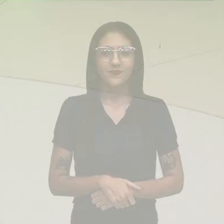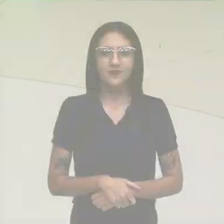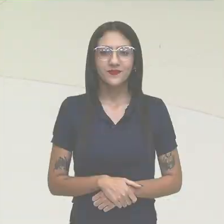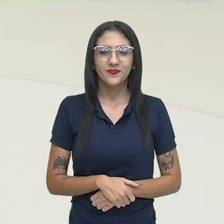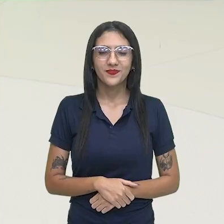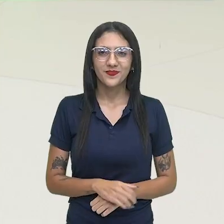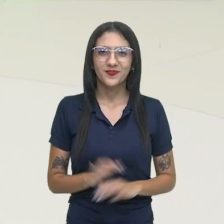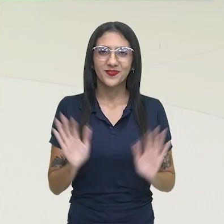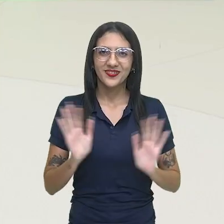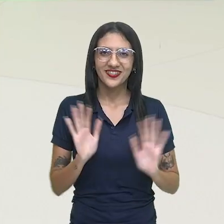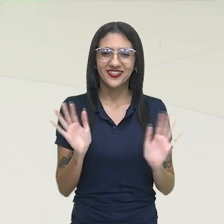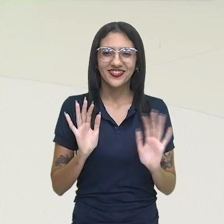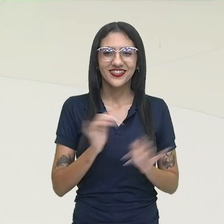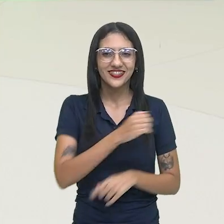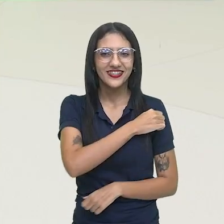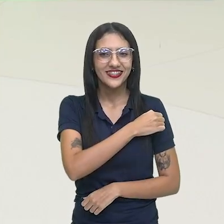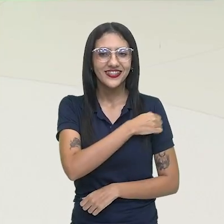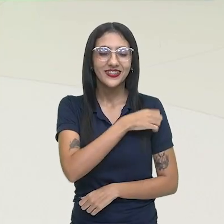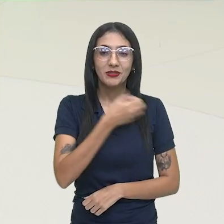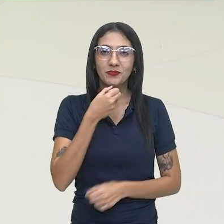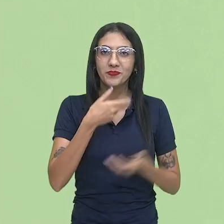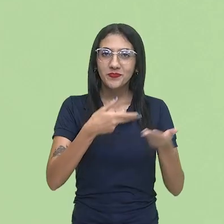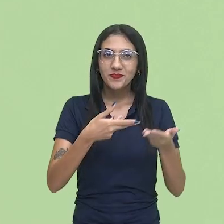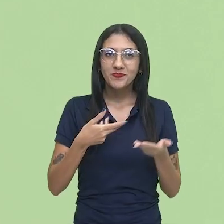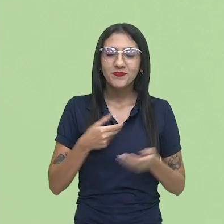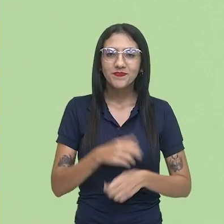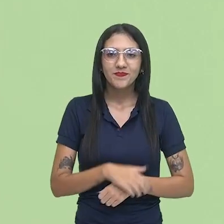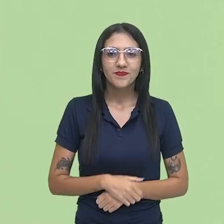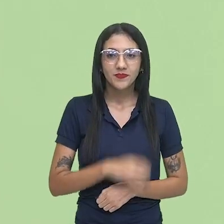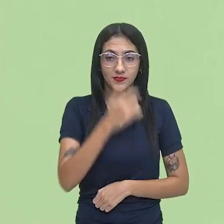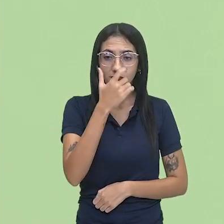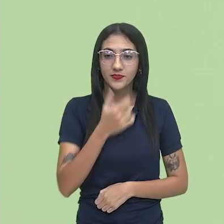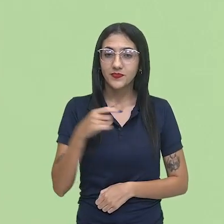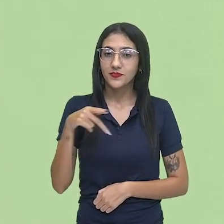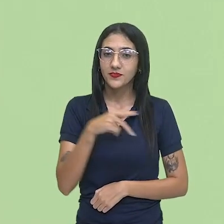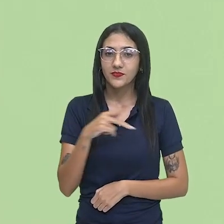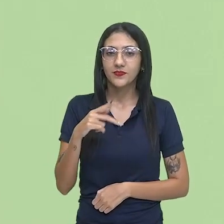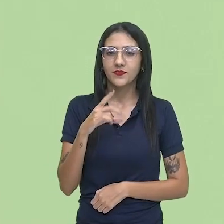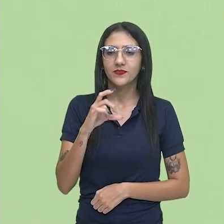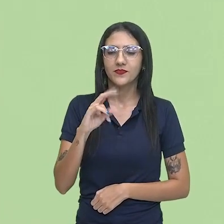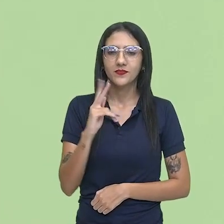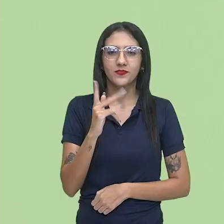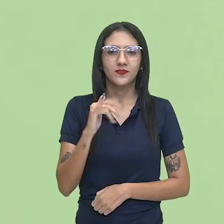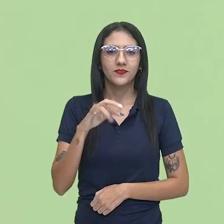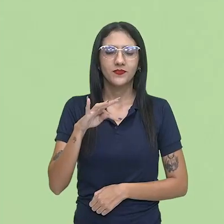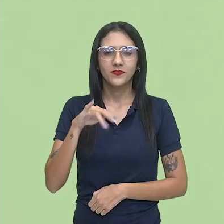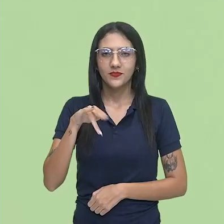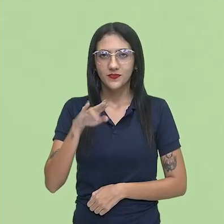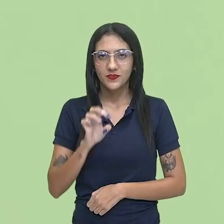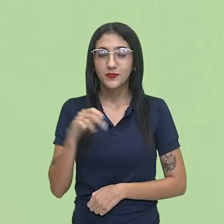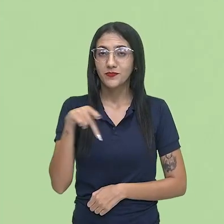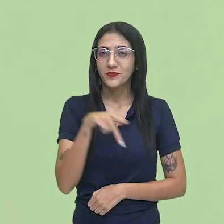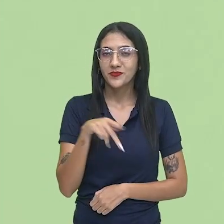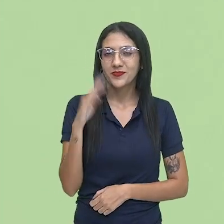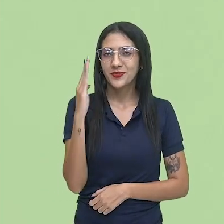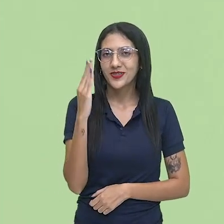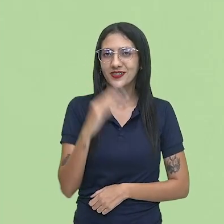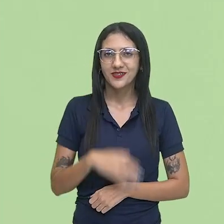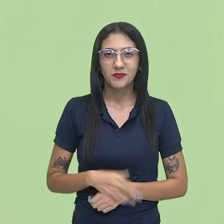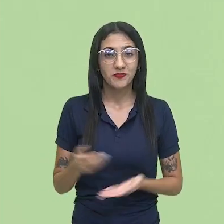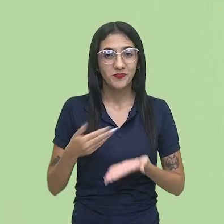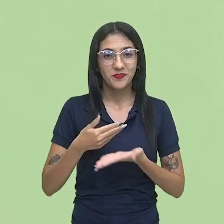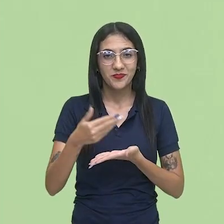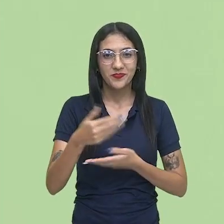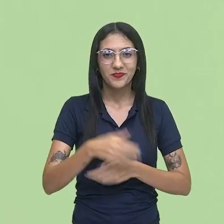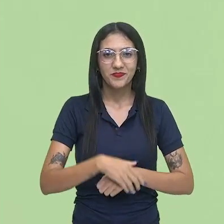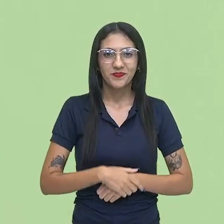Olá, como vão todos? Sejam muito bem-vindos. Eu sou a professora Cristiane Oliveira, a sua professora de Biologia, e vamos começar nossa